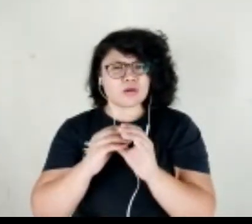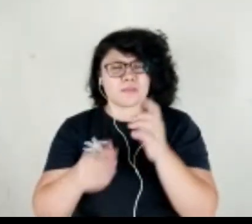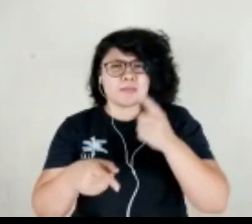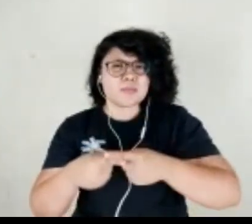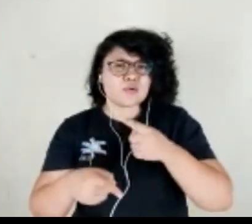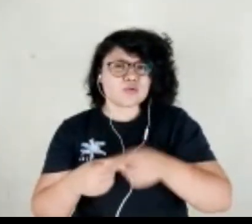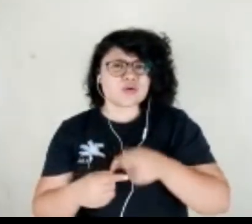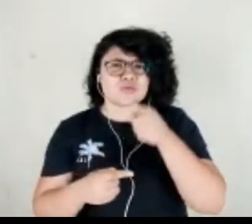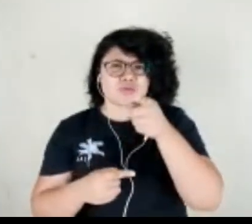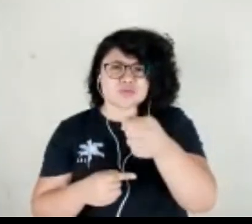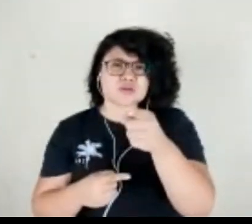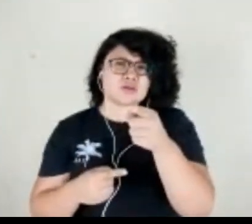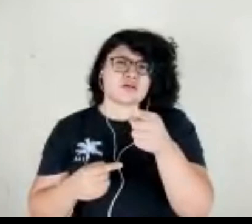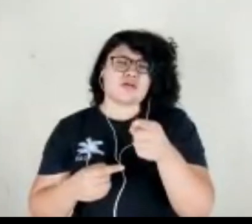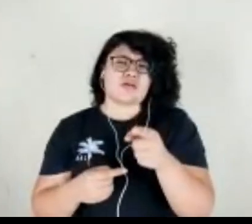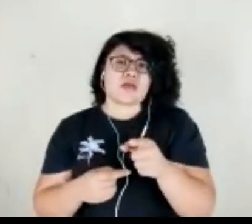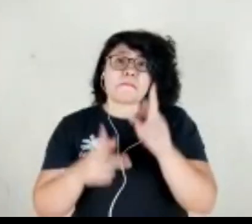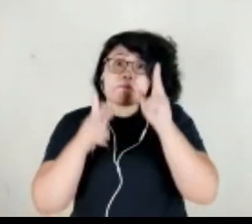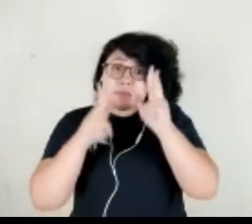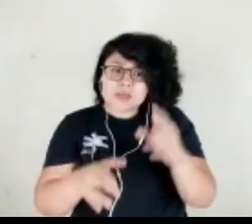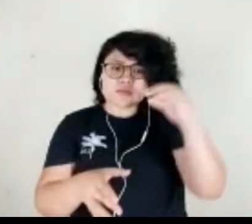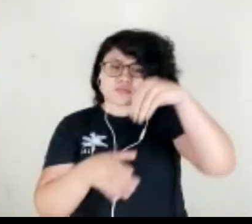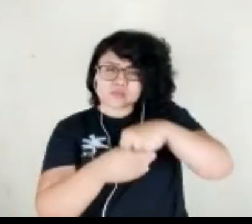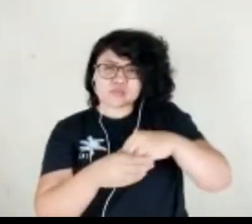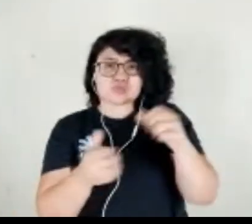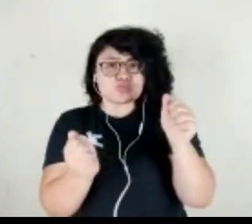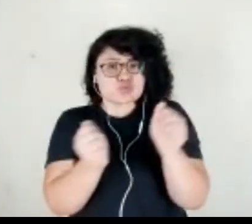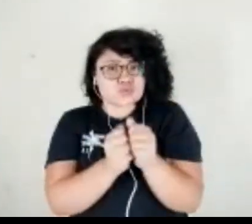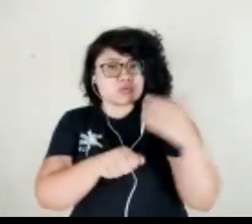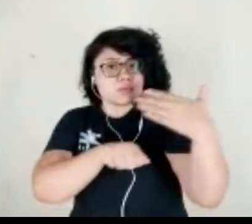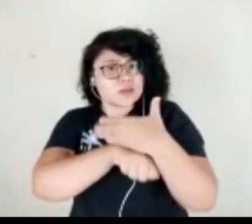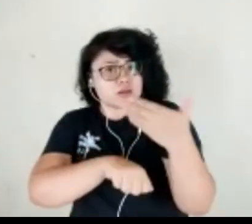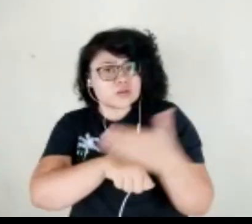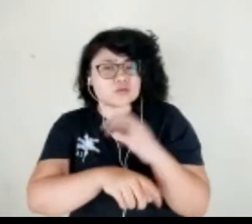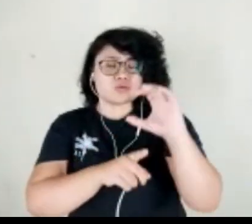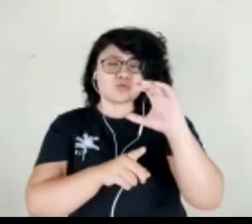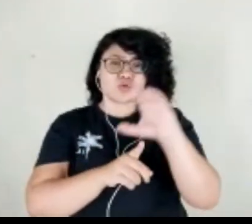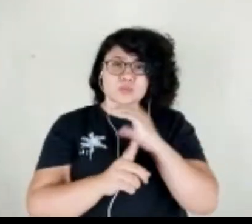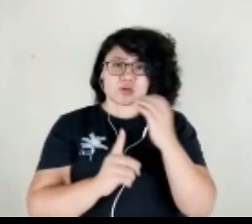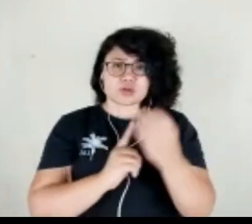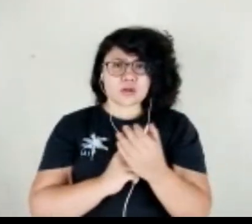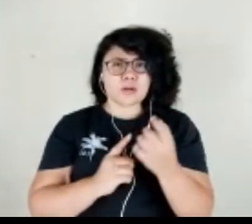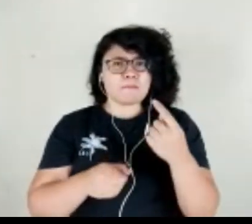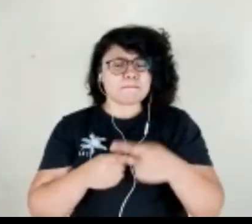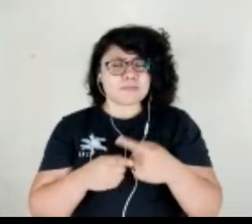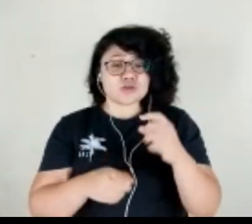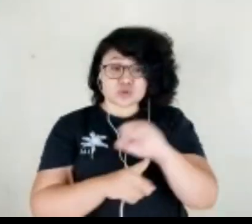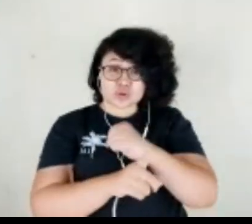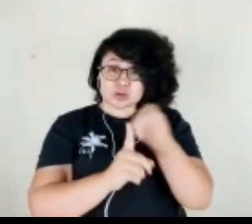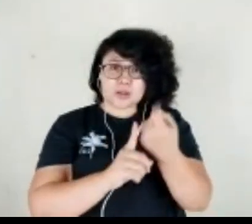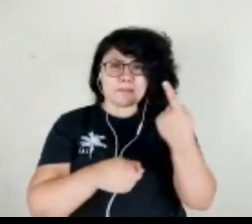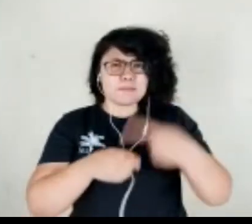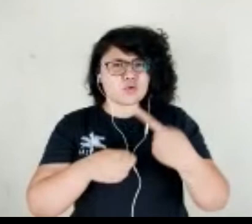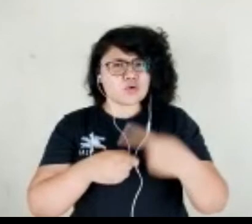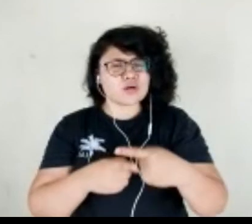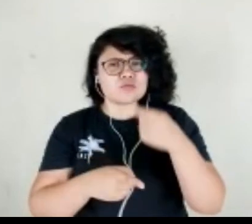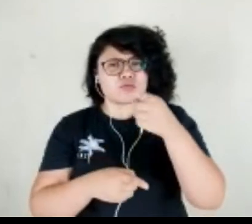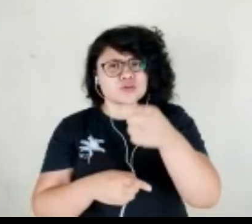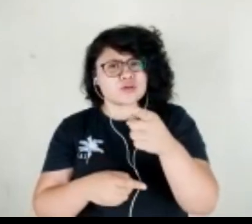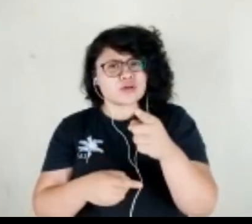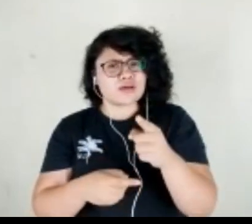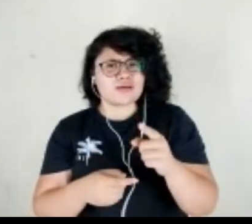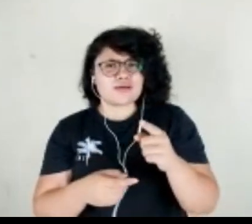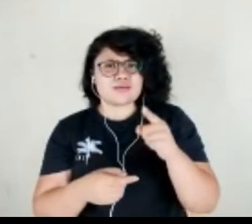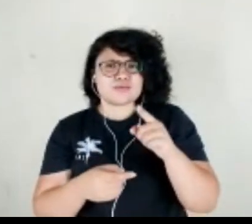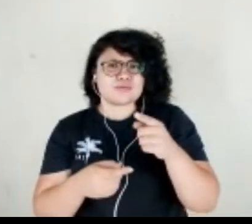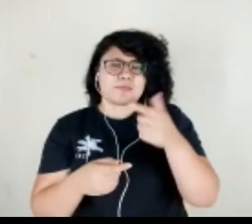comunicação, porque você, que também é um cidadão, convive na mesma sociedade que essa pessoa surda, não pode aprender a sua língua? Onde é